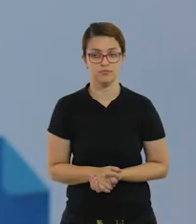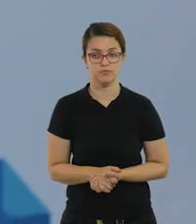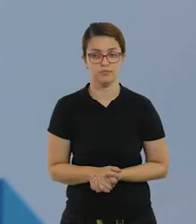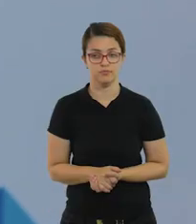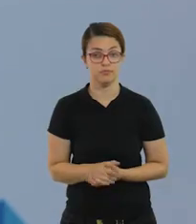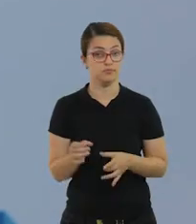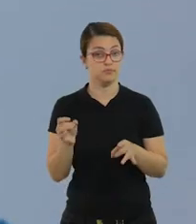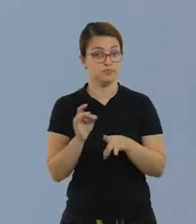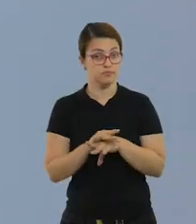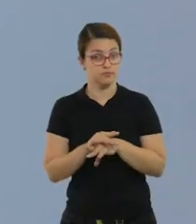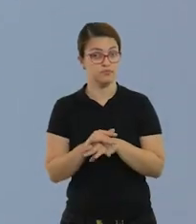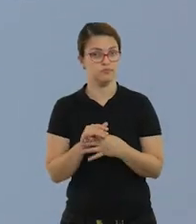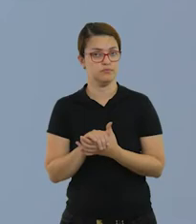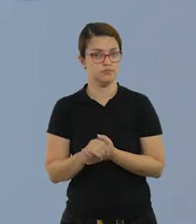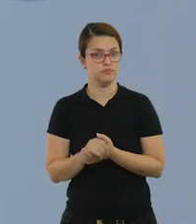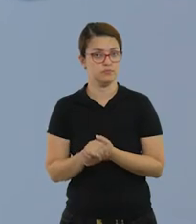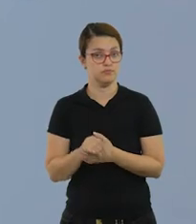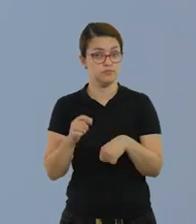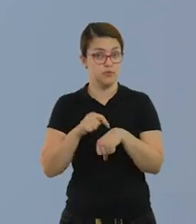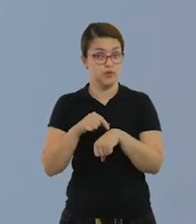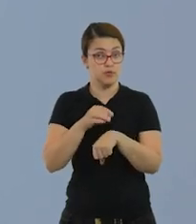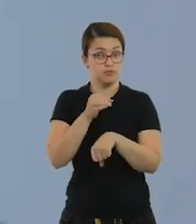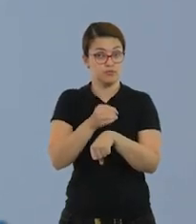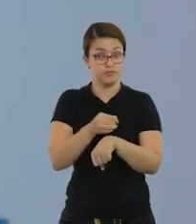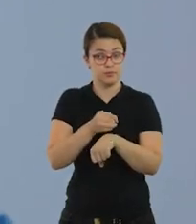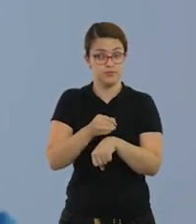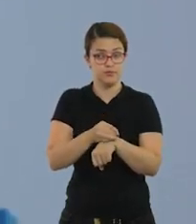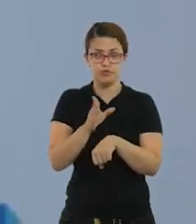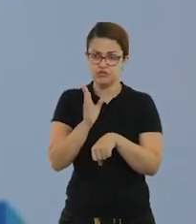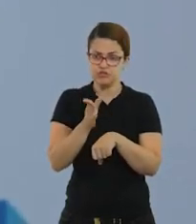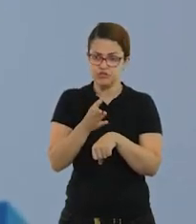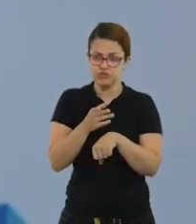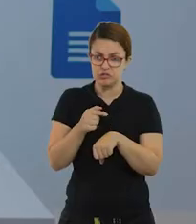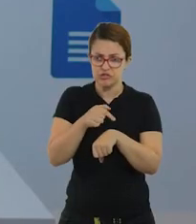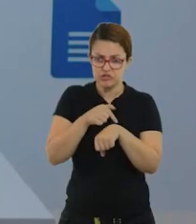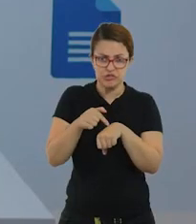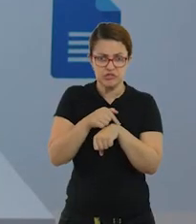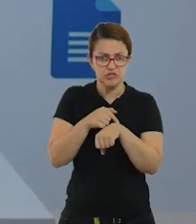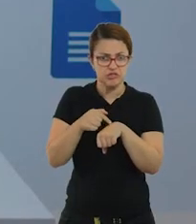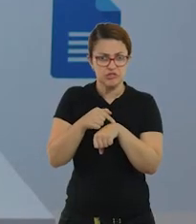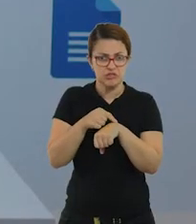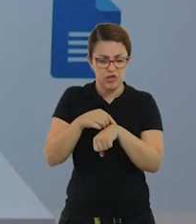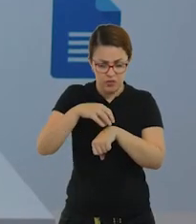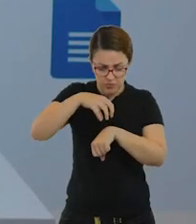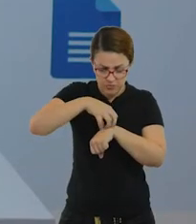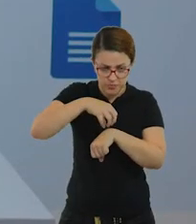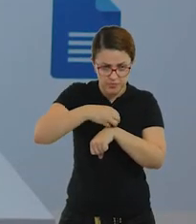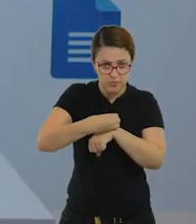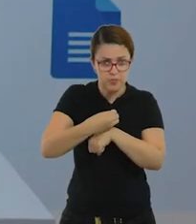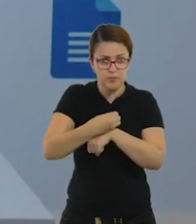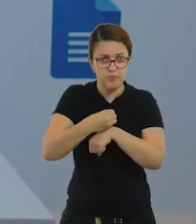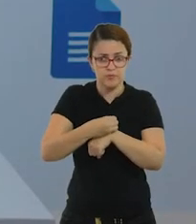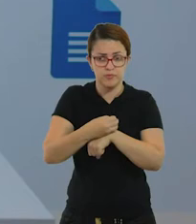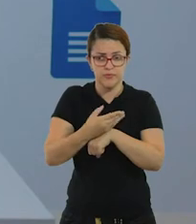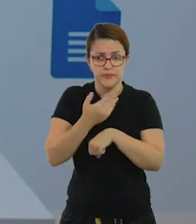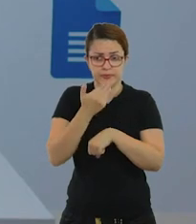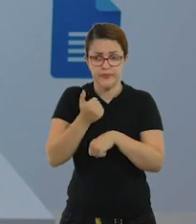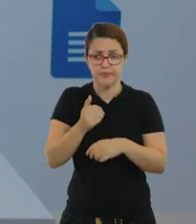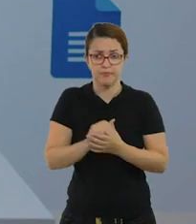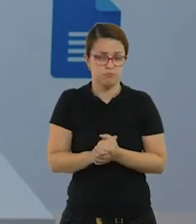Ó, assim o relógio fica um pouquinho maior. Professora, a gente não poderia já cortar ele assim, que já tá redondo e ia ficar